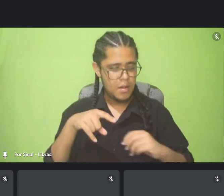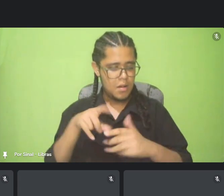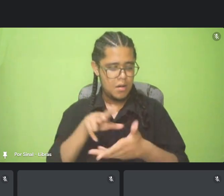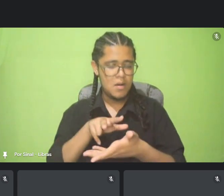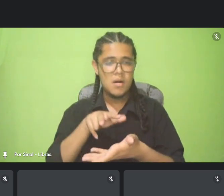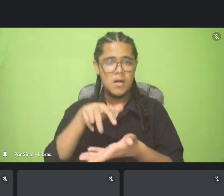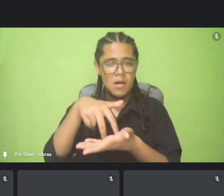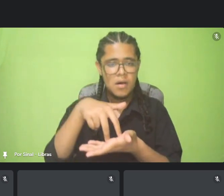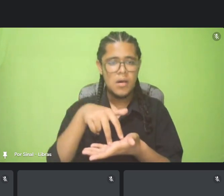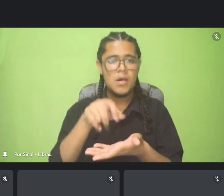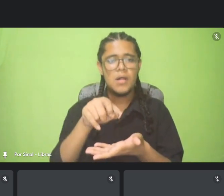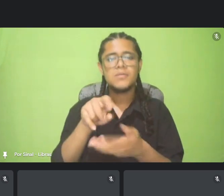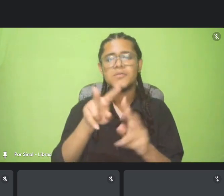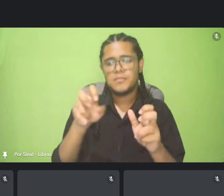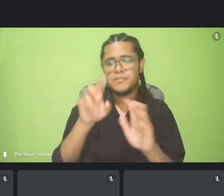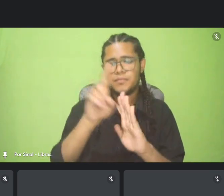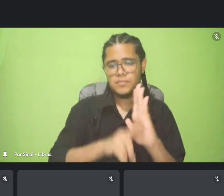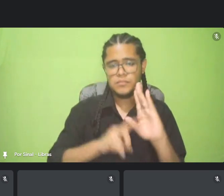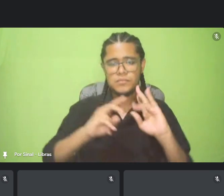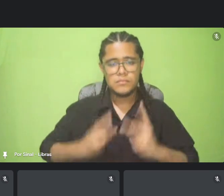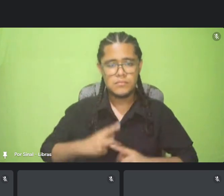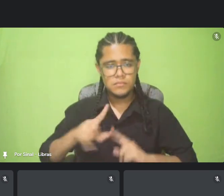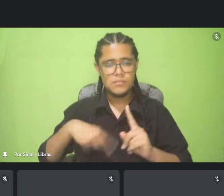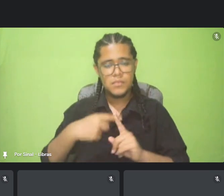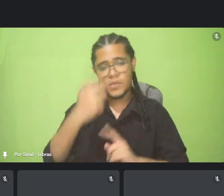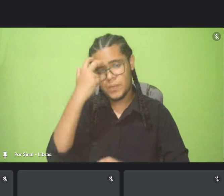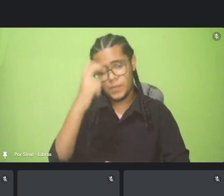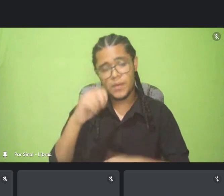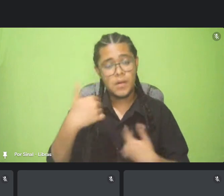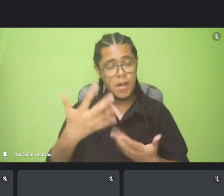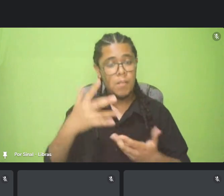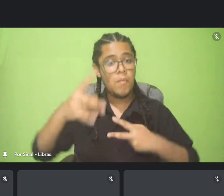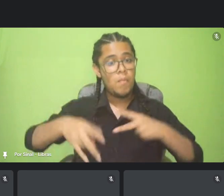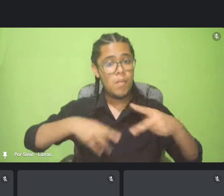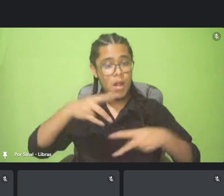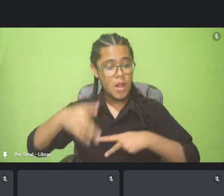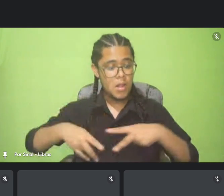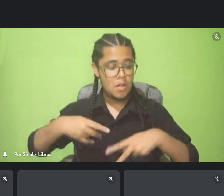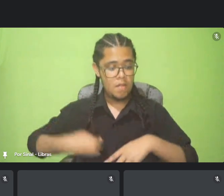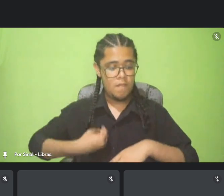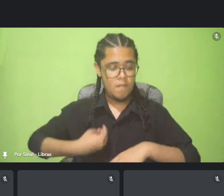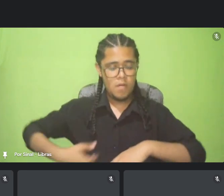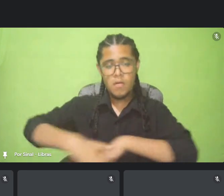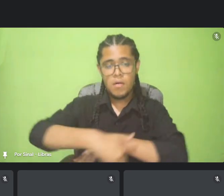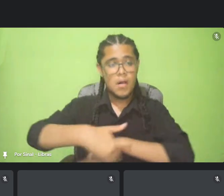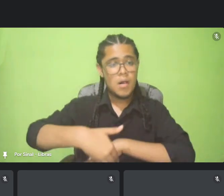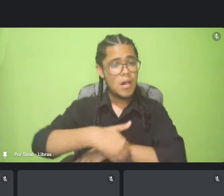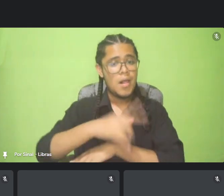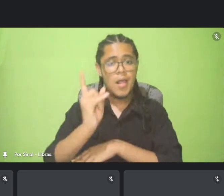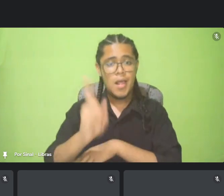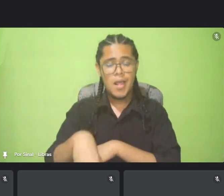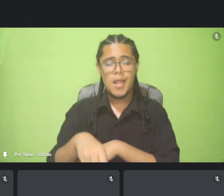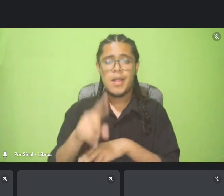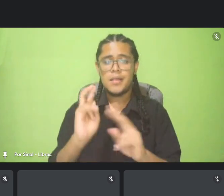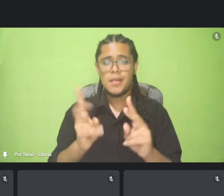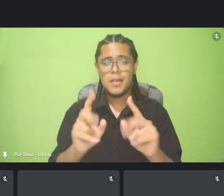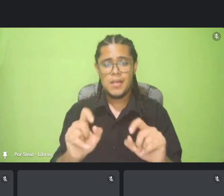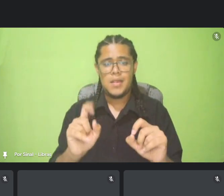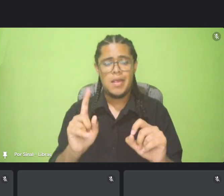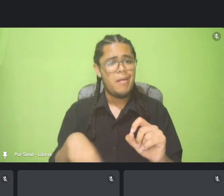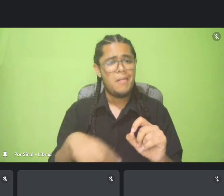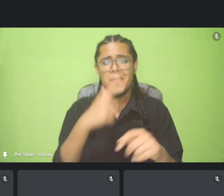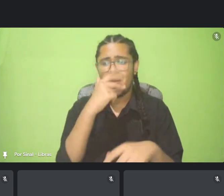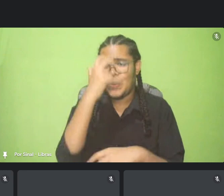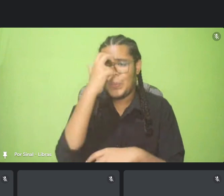e cultura, né? A população em situação de rua é altamente... Ela é algo cultural nas ruas.